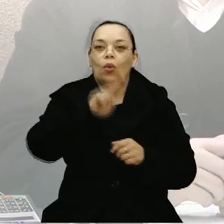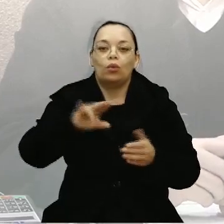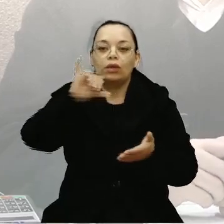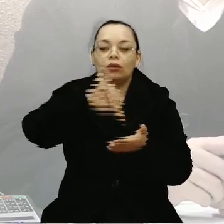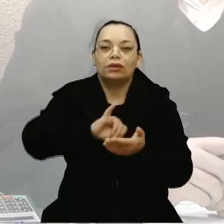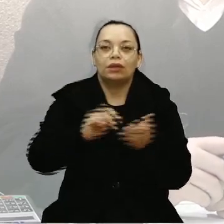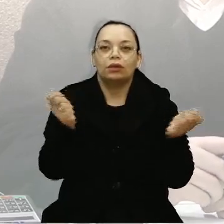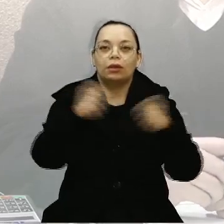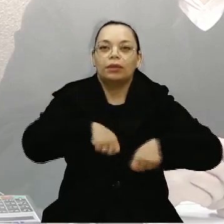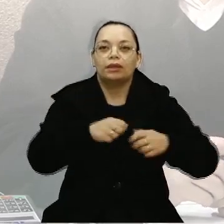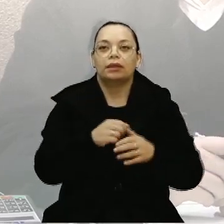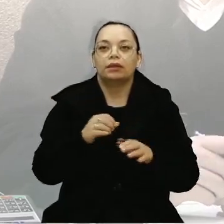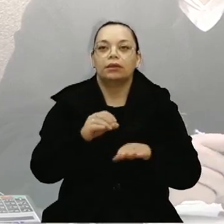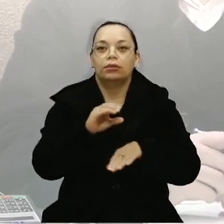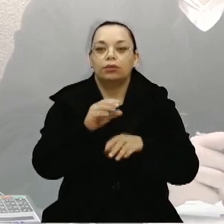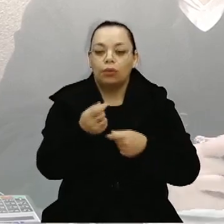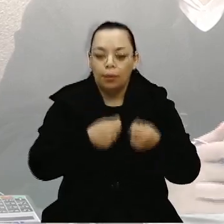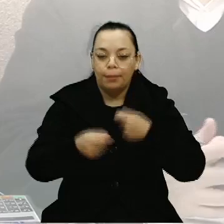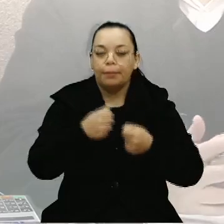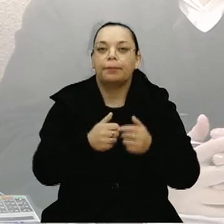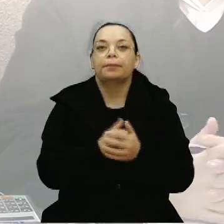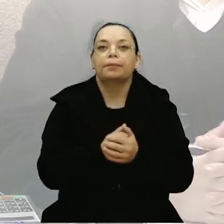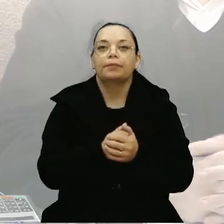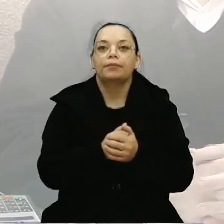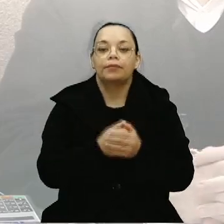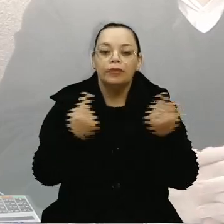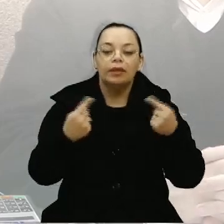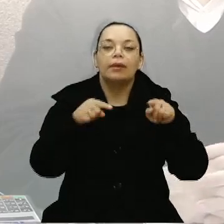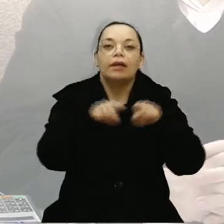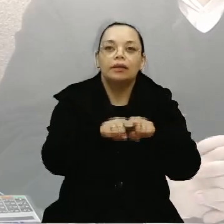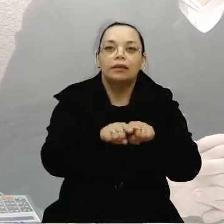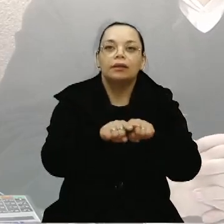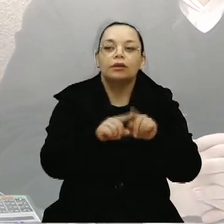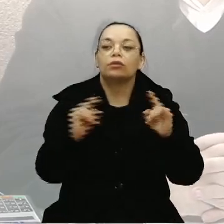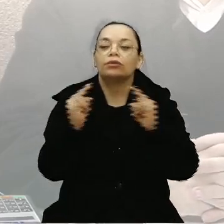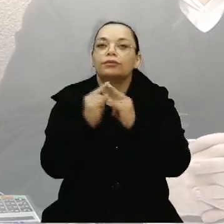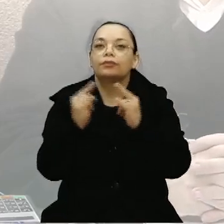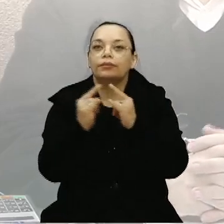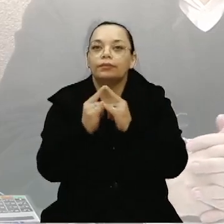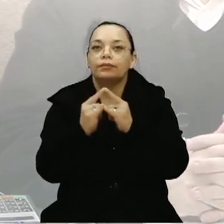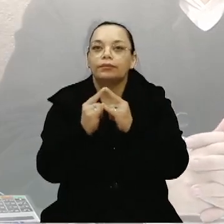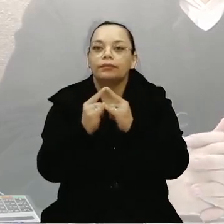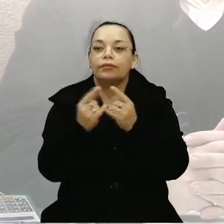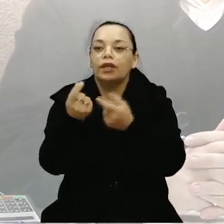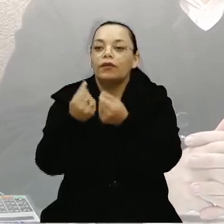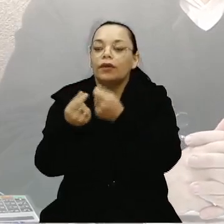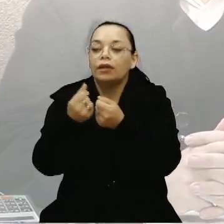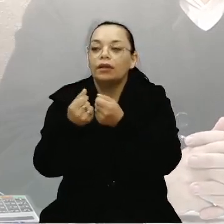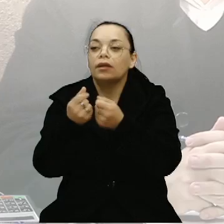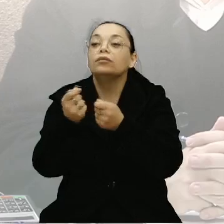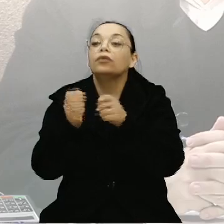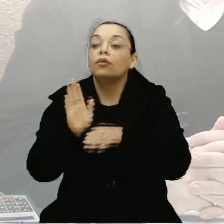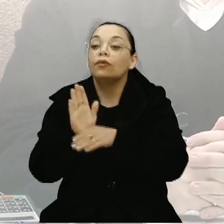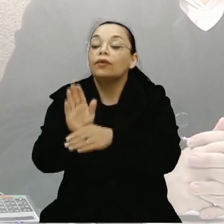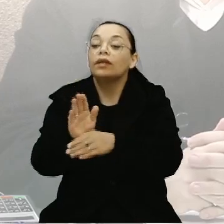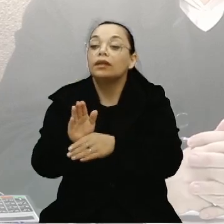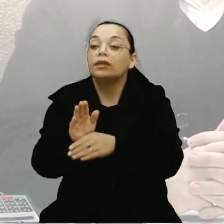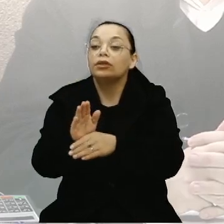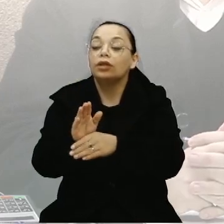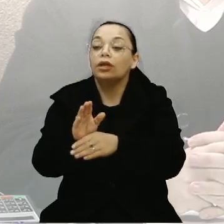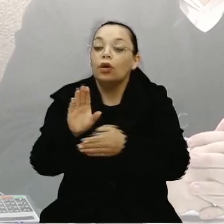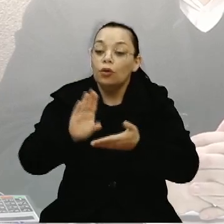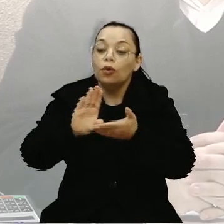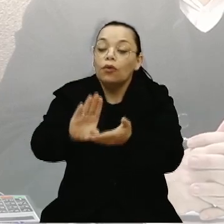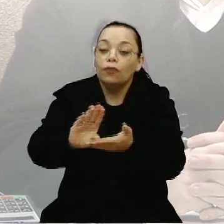de Capacitação e Comércio, parcerias com instituições financeiras para oferecer linhas de crédito